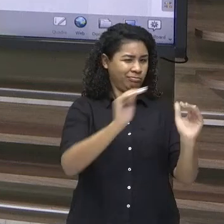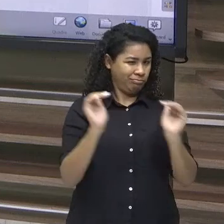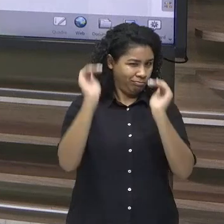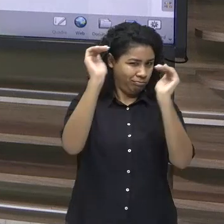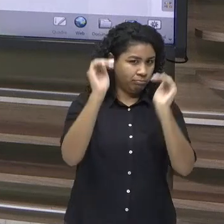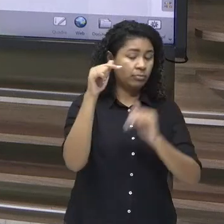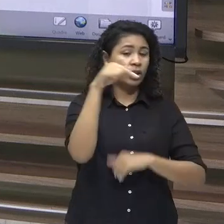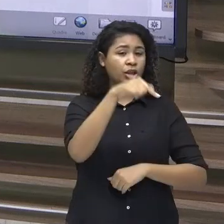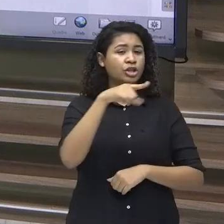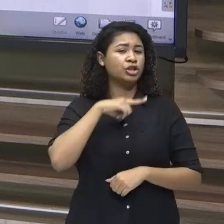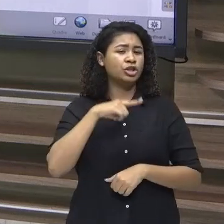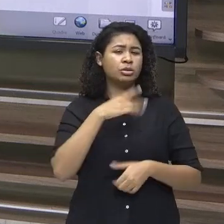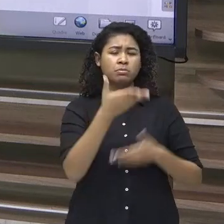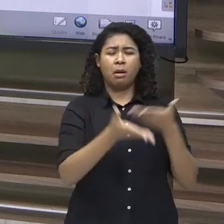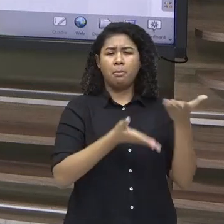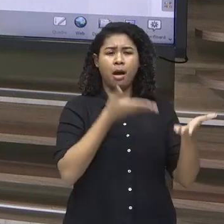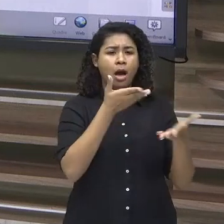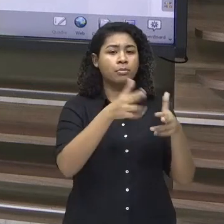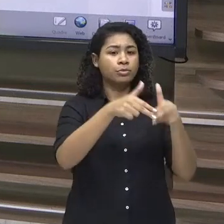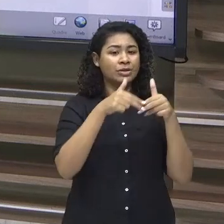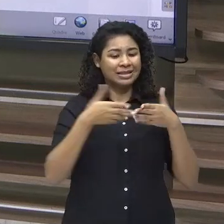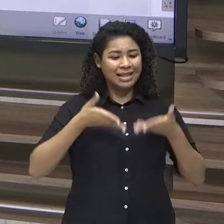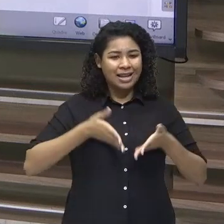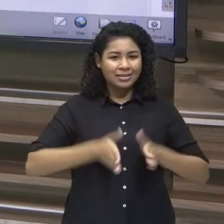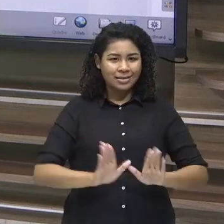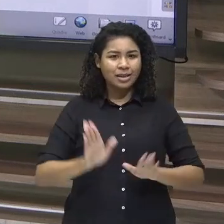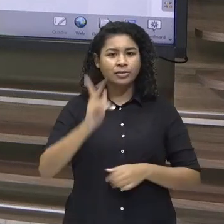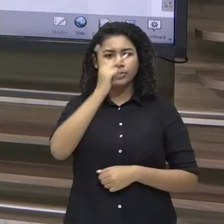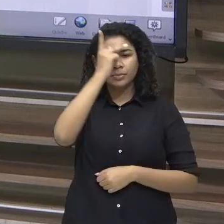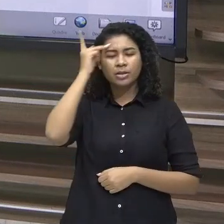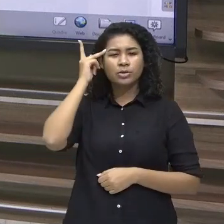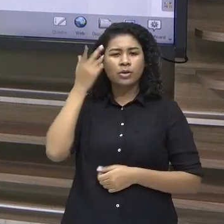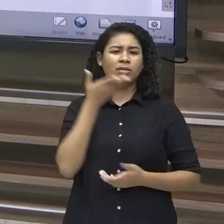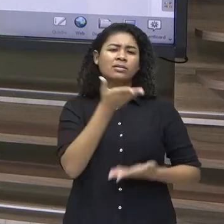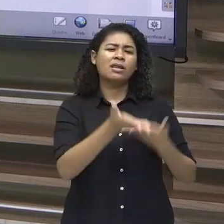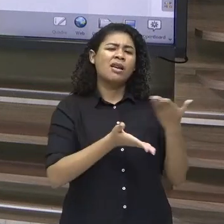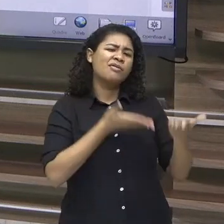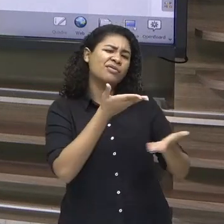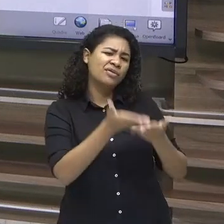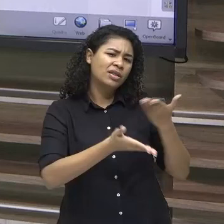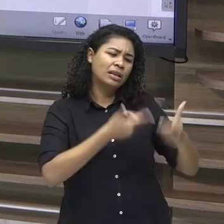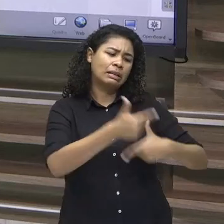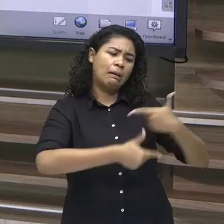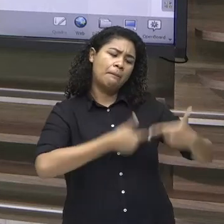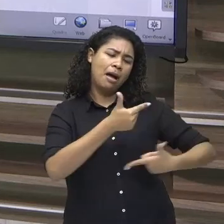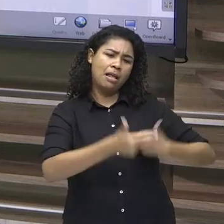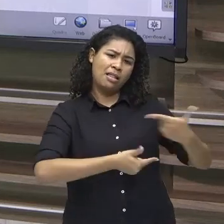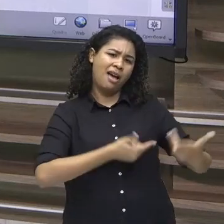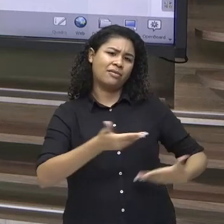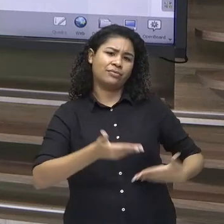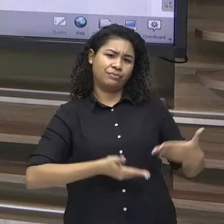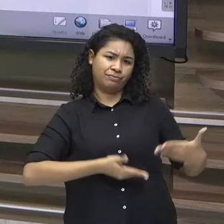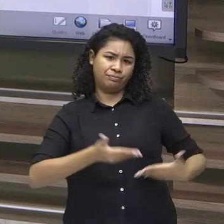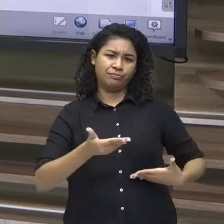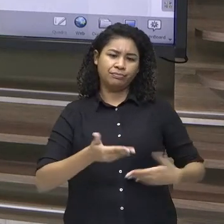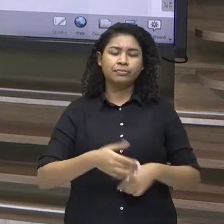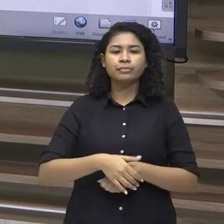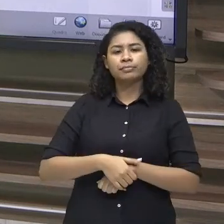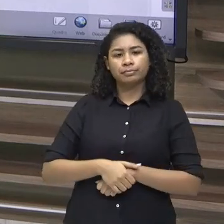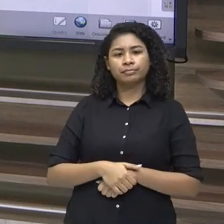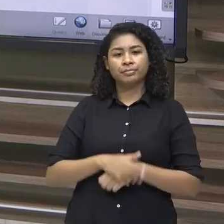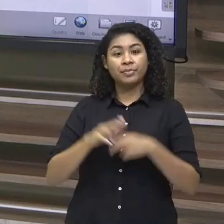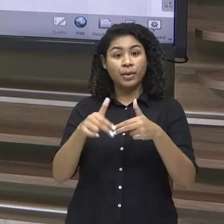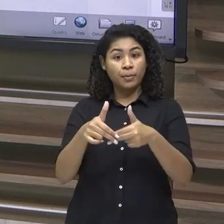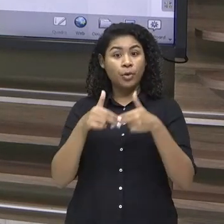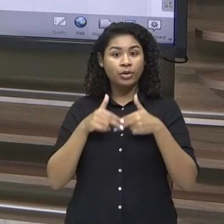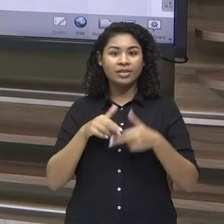privilégios de nascimento, principalmente da servidão, ainda da época lá do feudalismo que a gente trabalhou no 7º ano. Portanto,